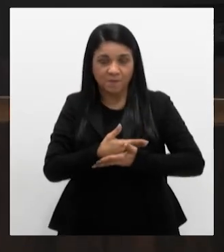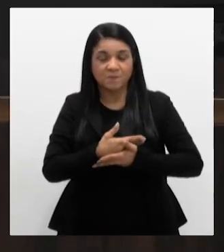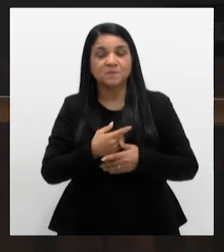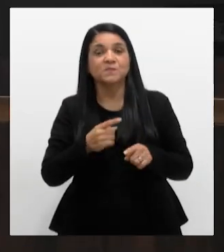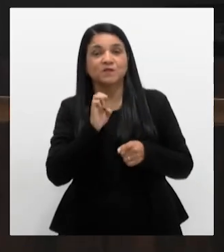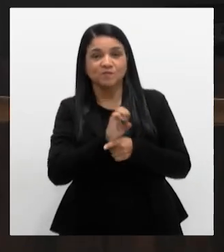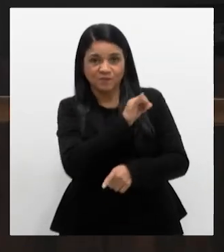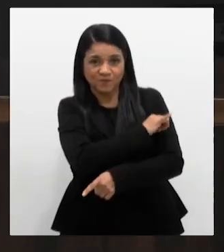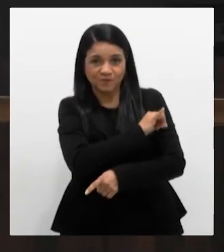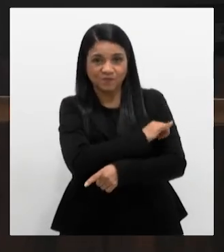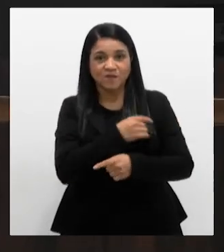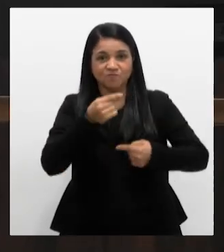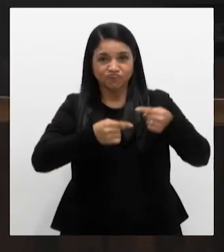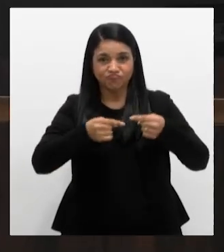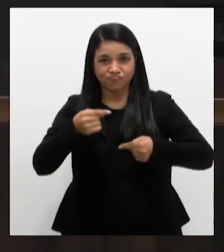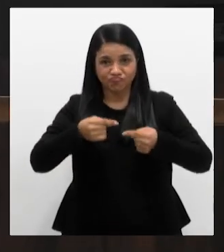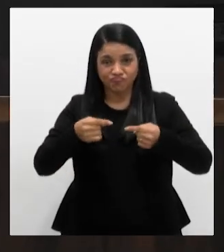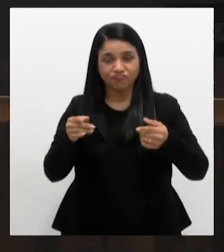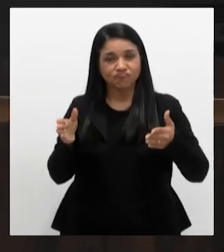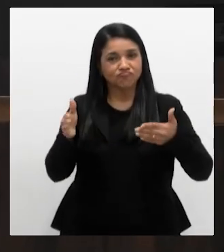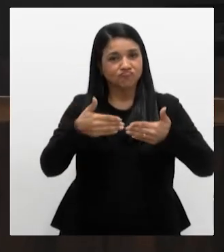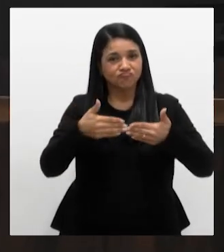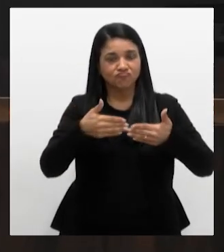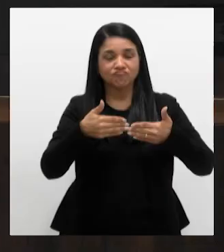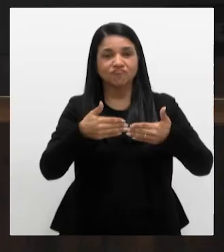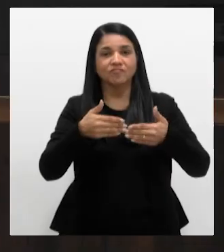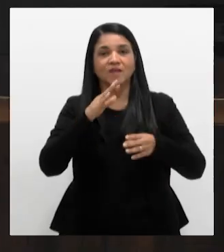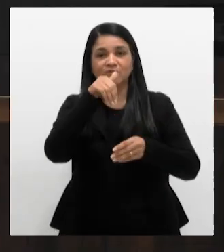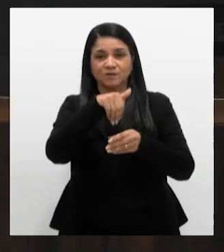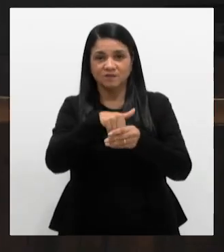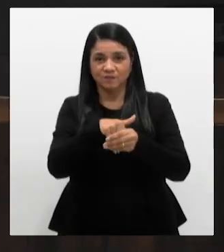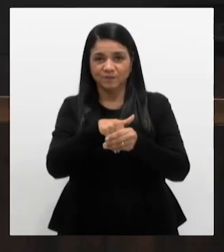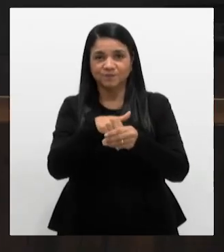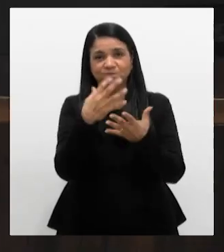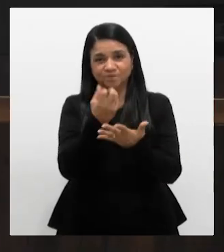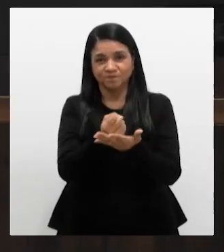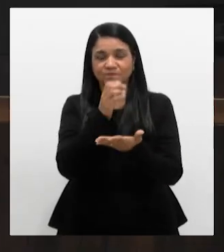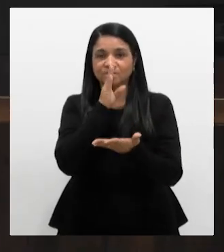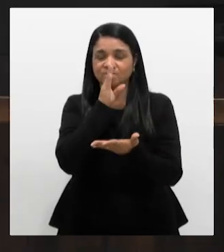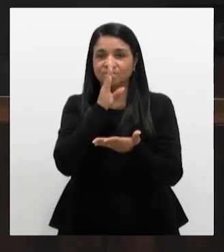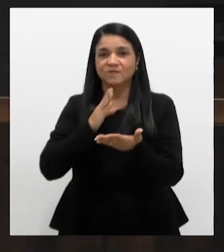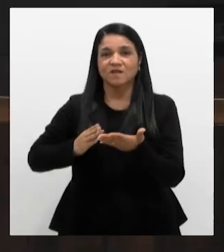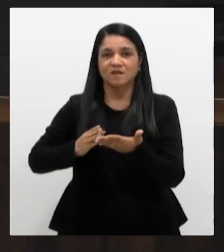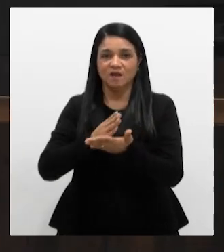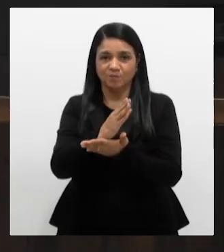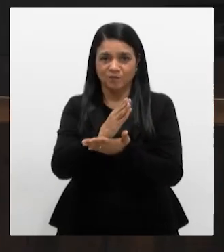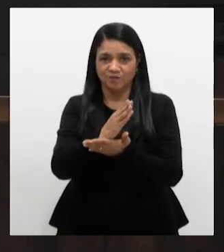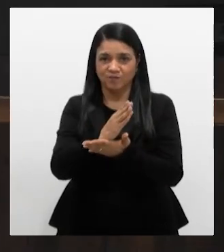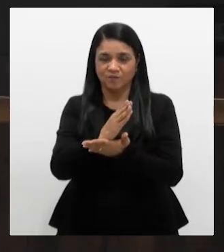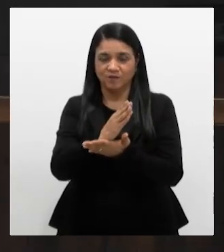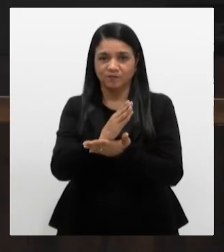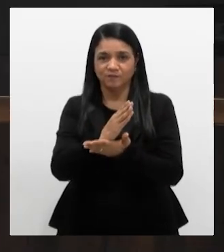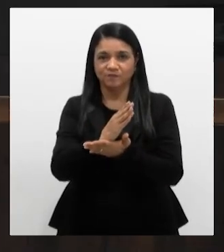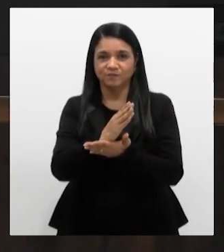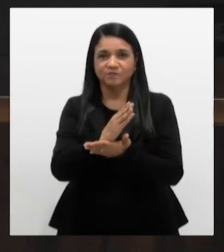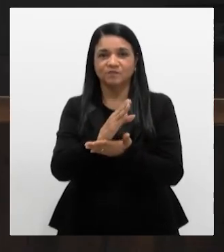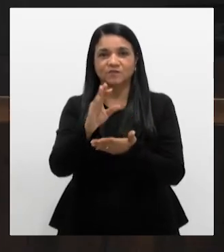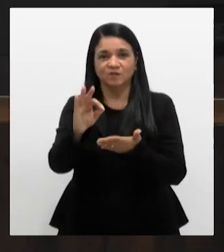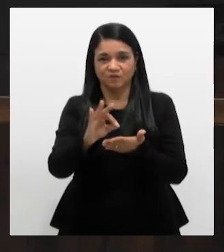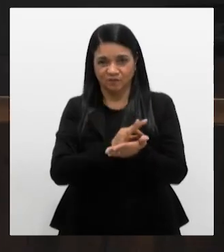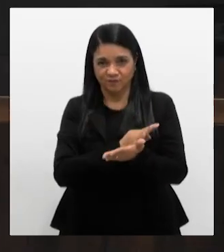não havendo quem queira discutir, encerrada a discussão. Em votação, senhores que aprovam, permaneçam como estão. Aprovado,